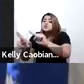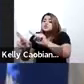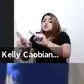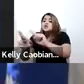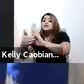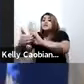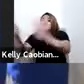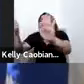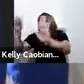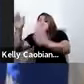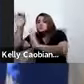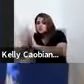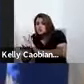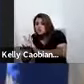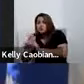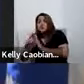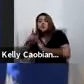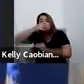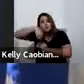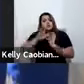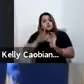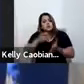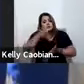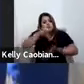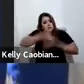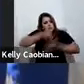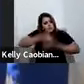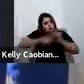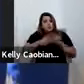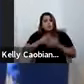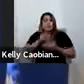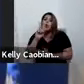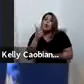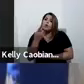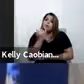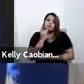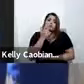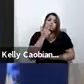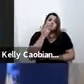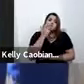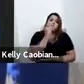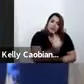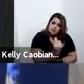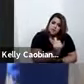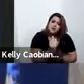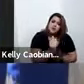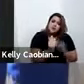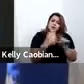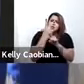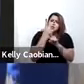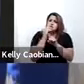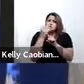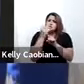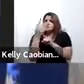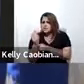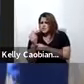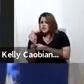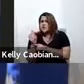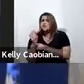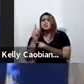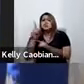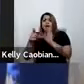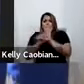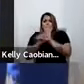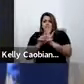Fosse com a reforma trabalhista lá de 2017, fosse agora com